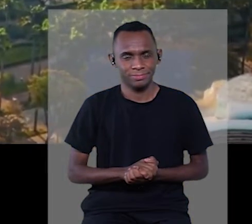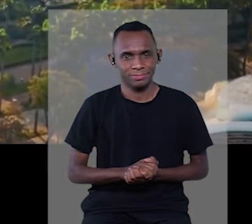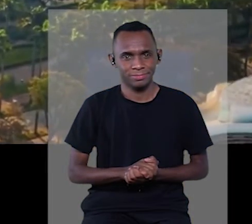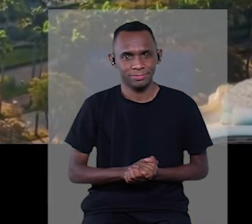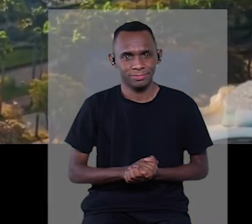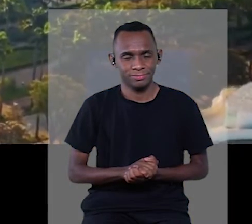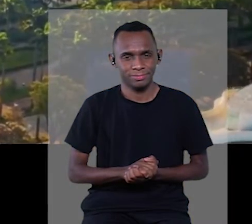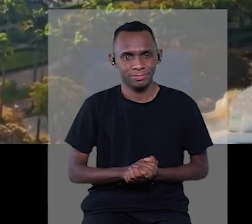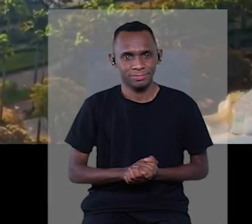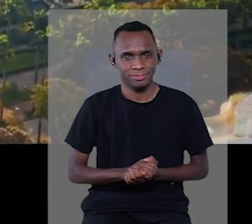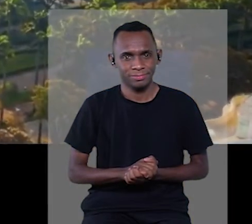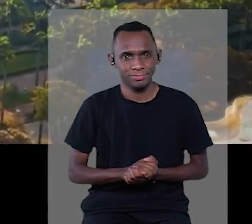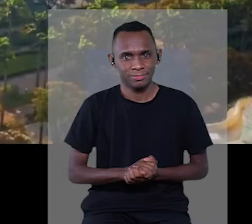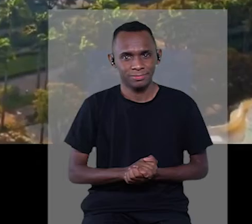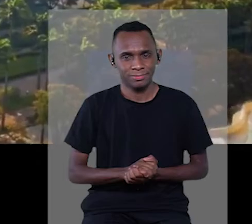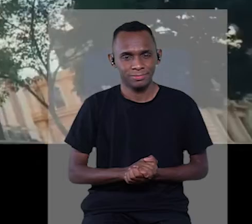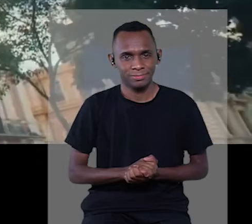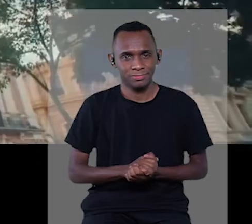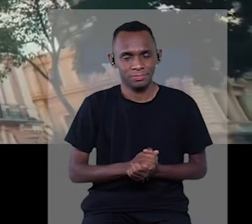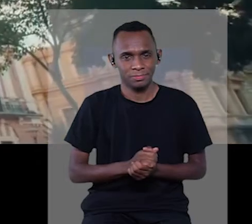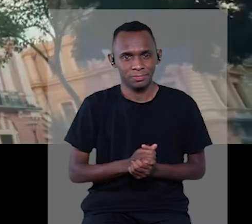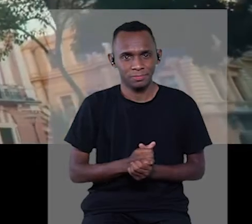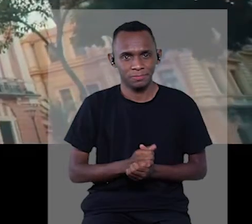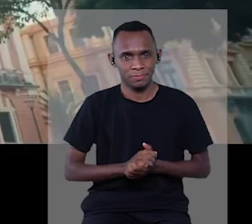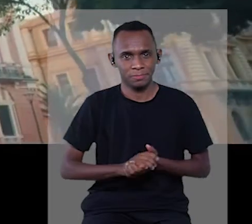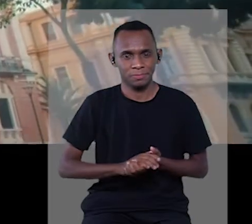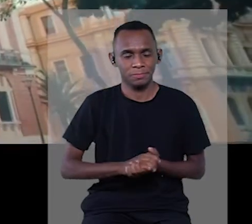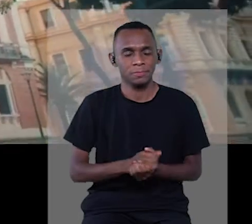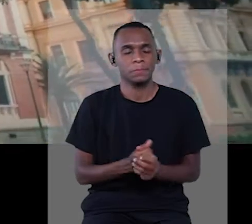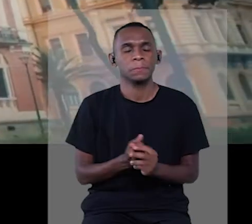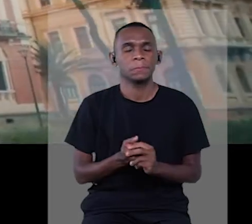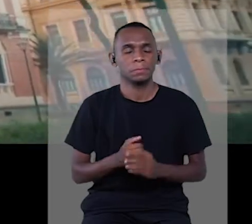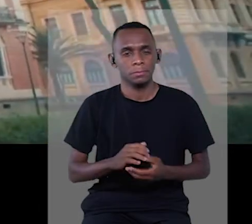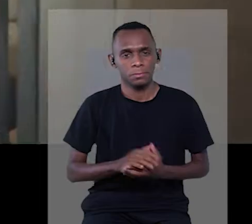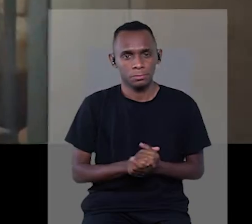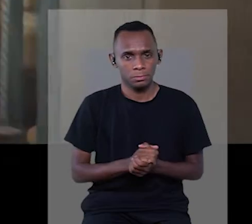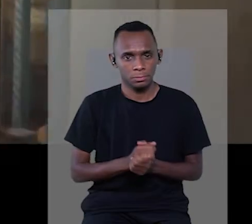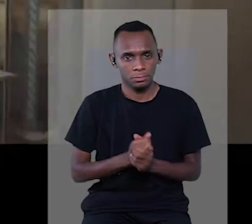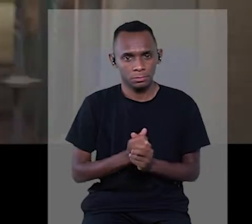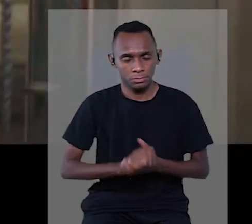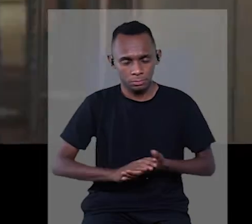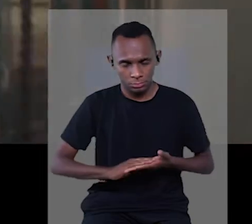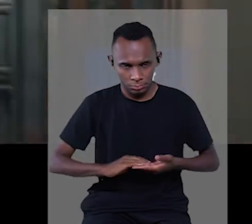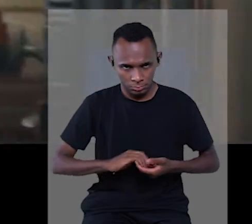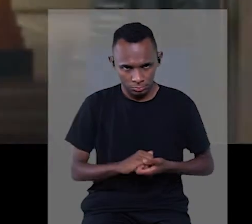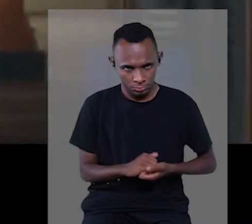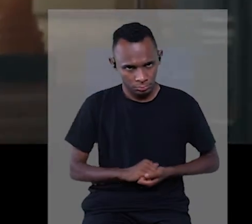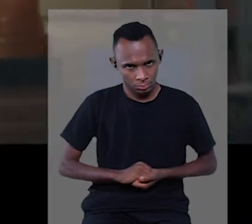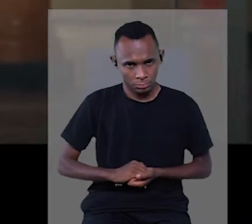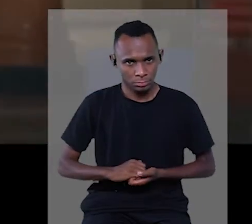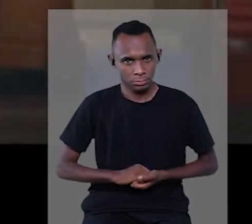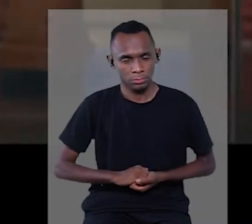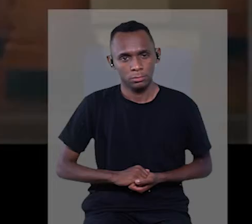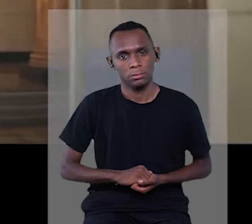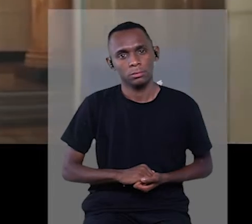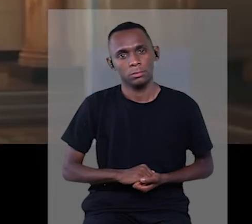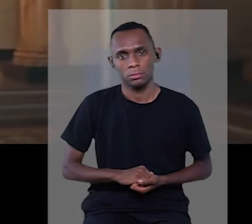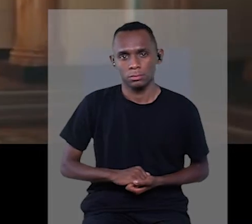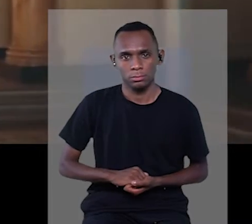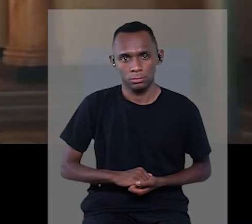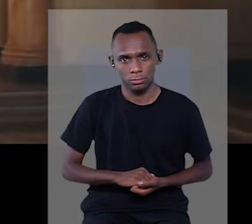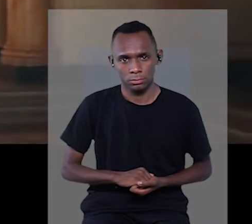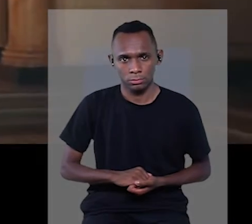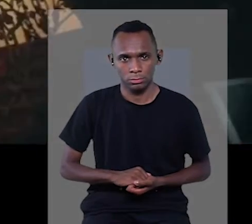Brasileira de nascimento, mineira de coração. É assim que nós da Gerdau nos sentimos. Aqui